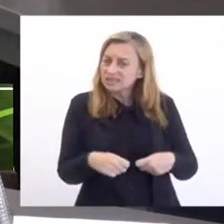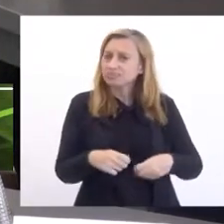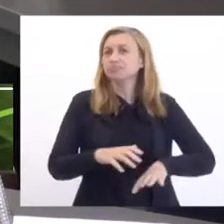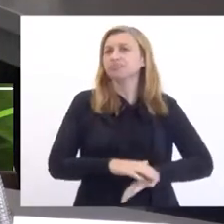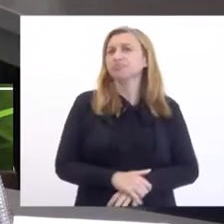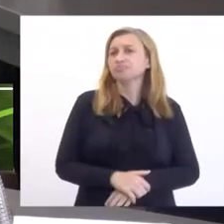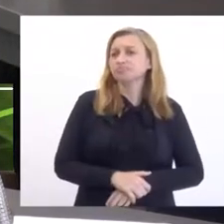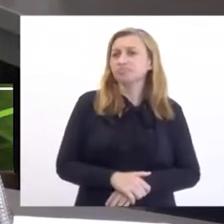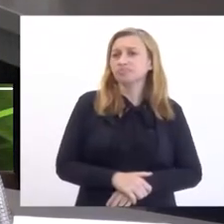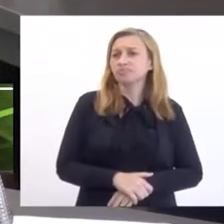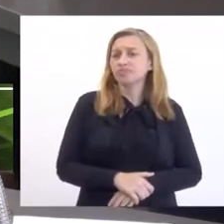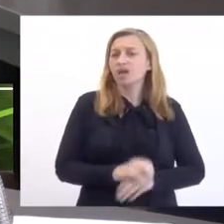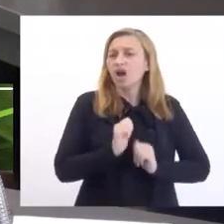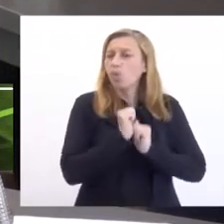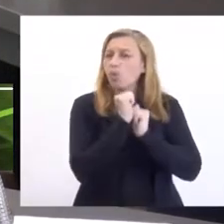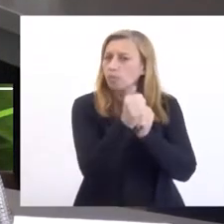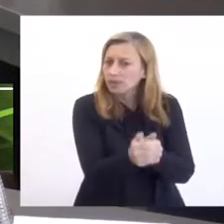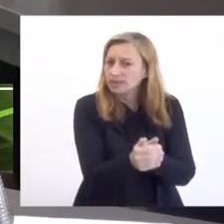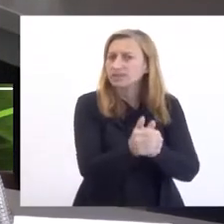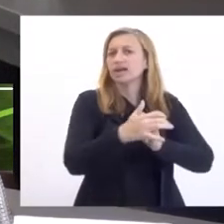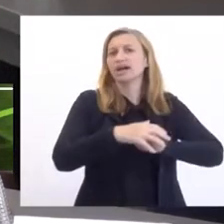imperiosa de acompanhar,